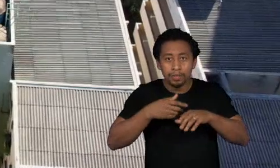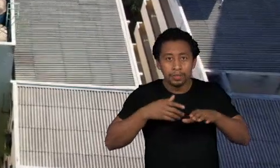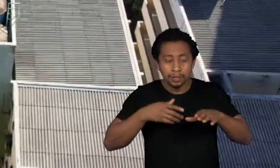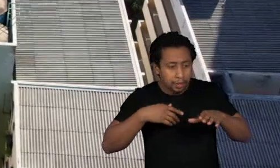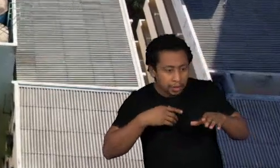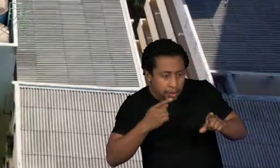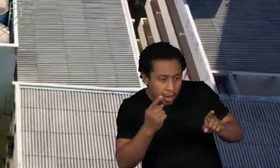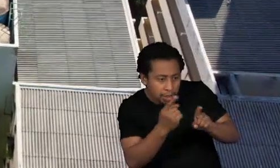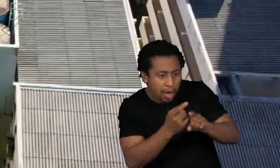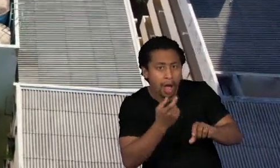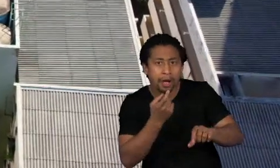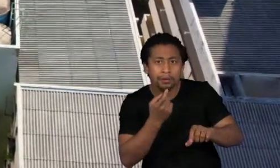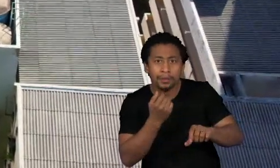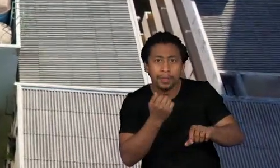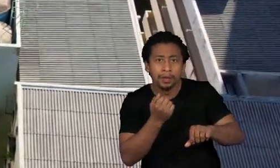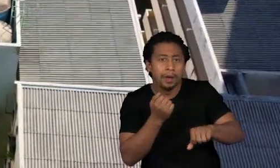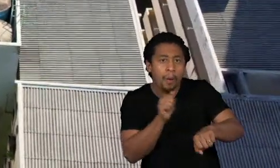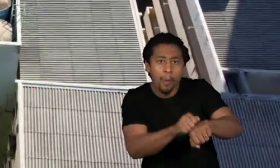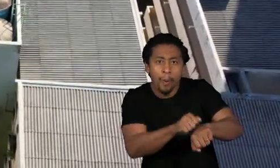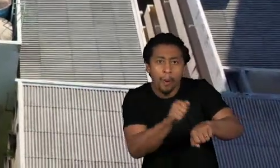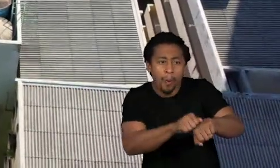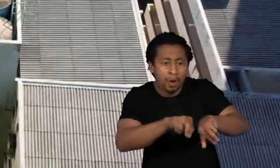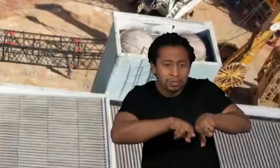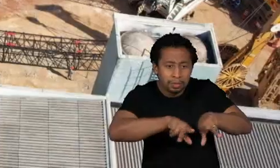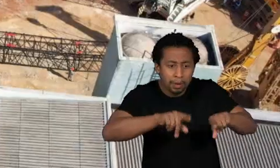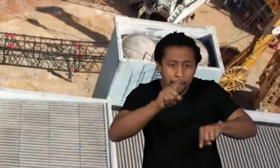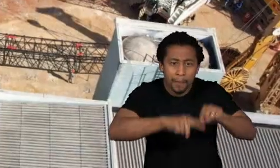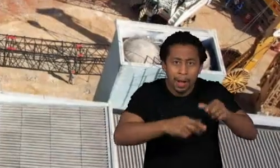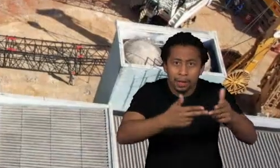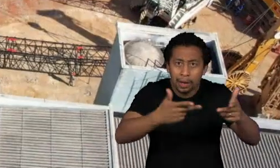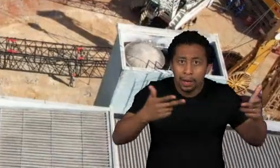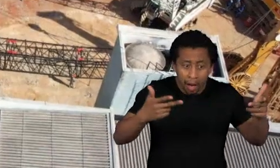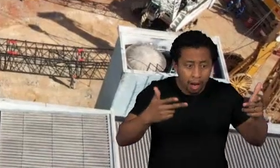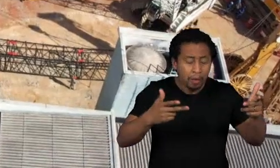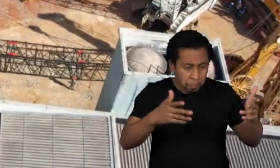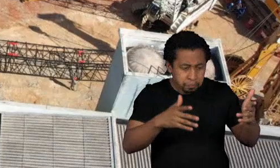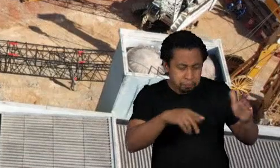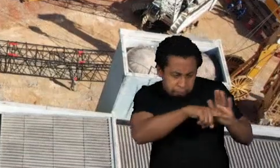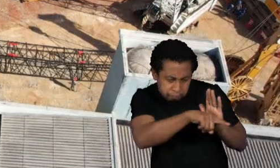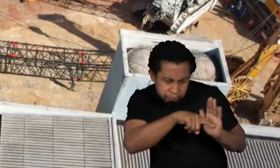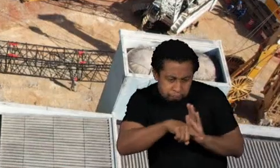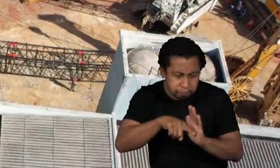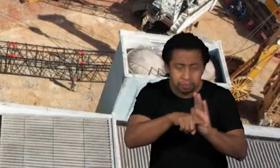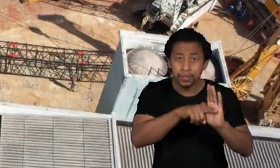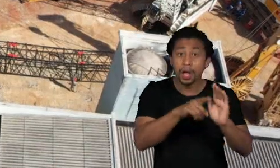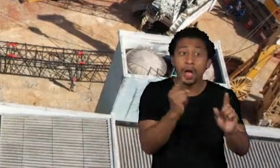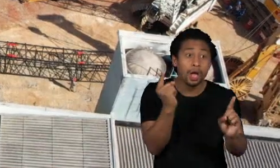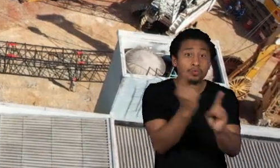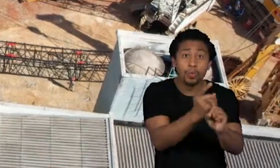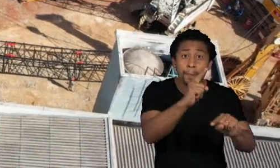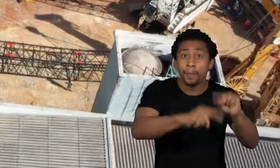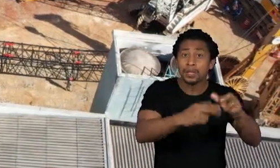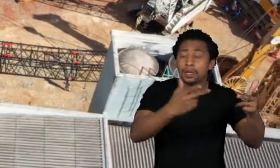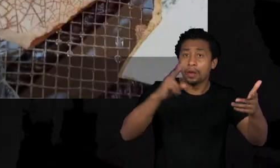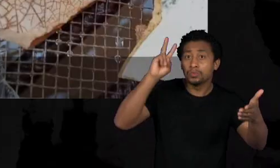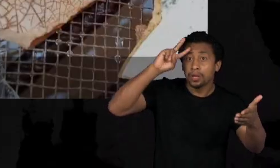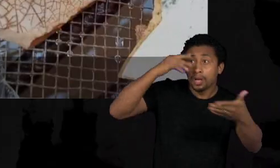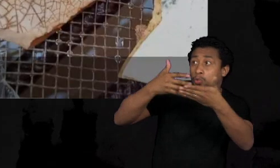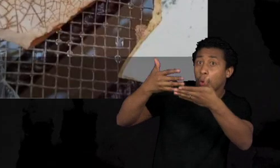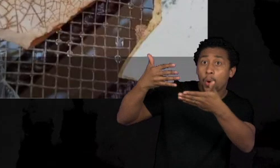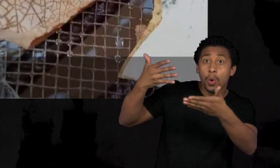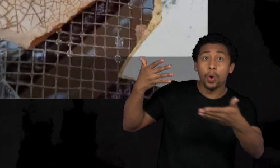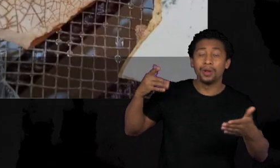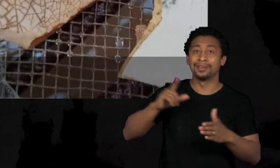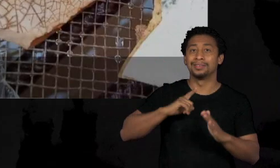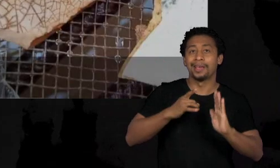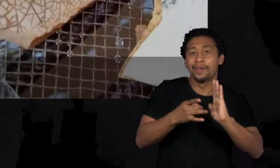legislação, encontrou vestígios materiais que eles chamam de arqueológicos, né? E no caso ali, pelo laudo, dá para ver que são vidros,